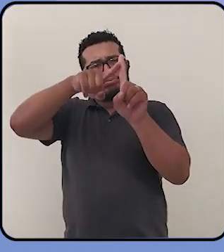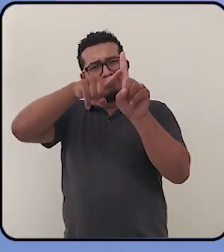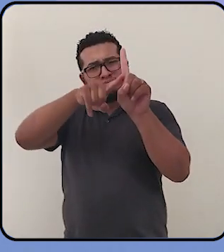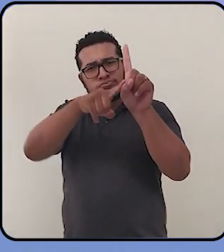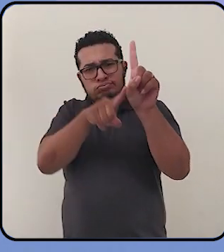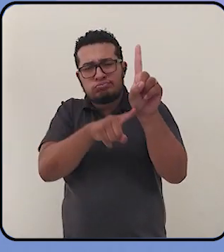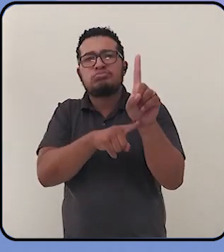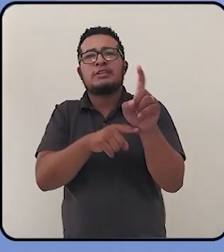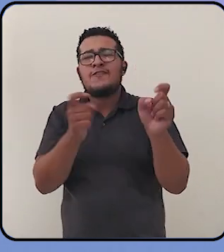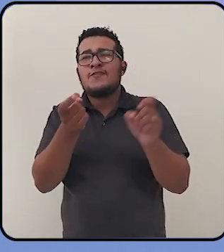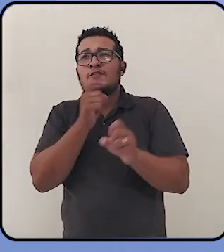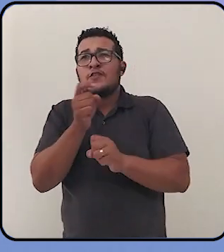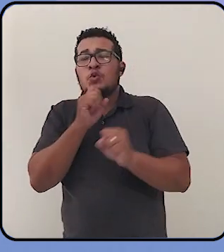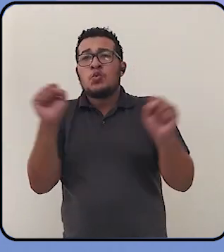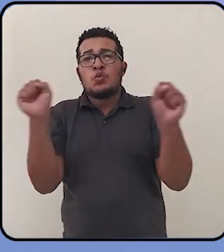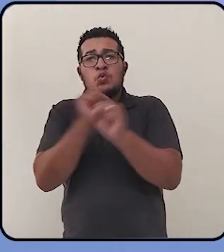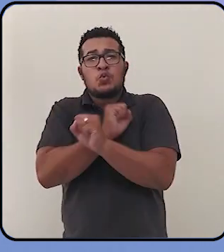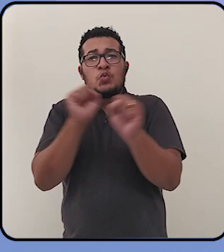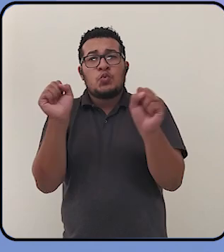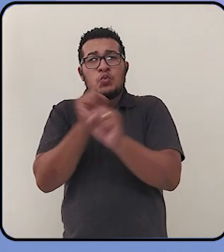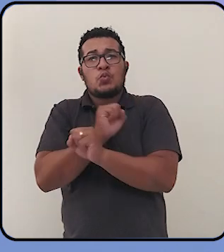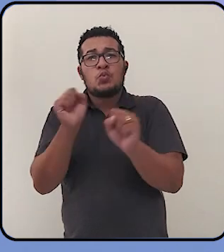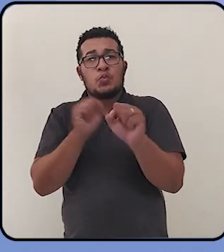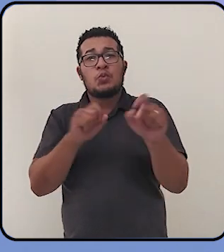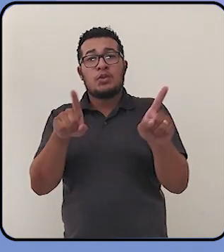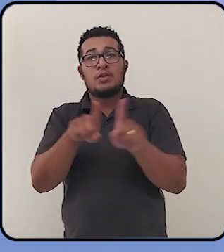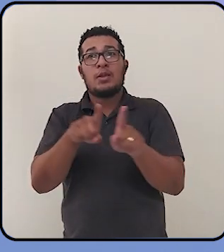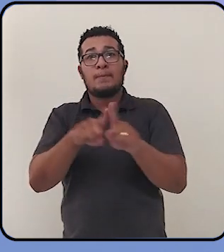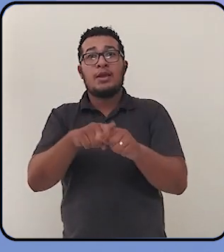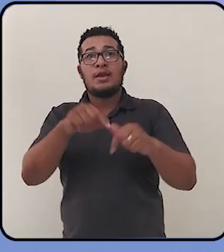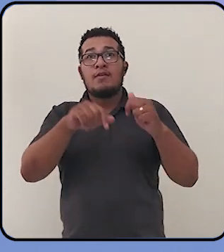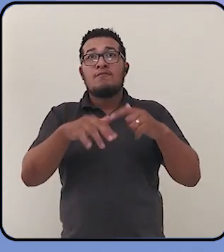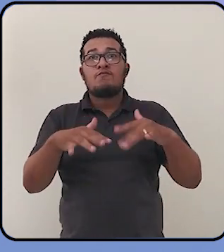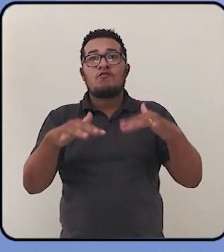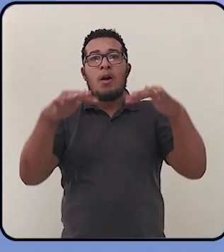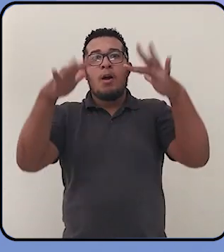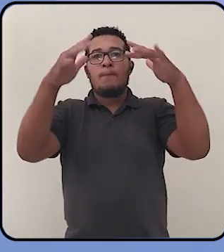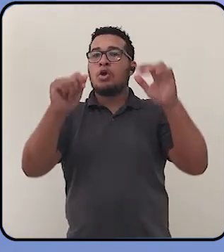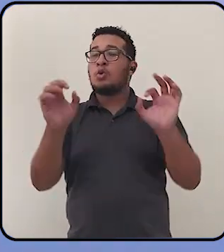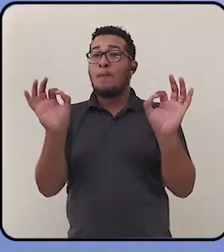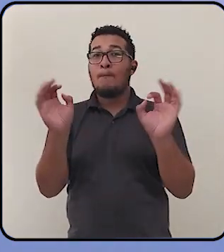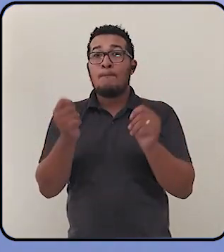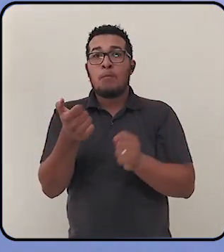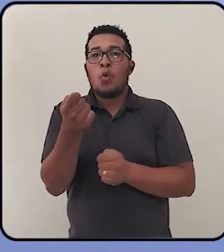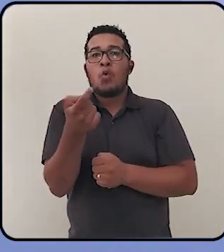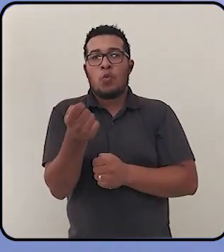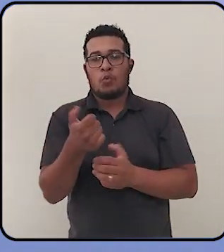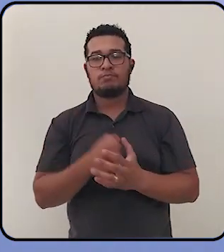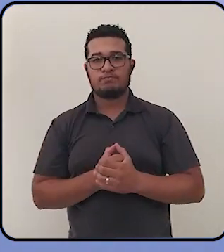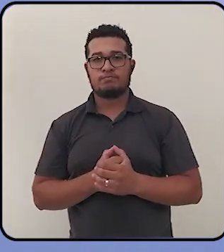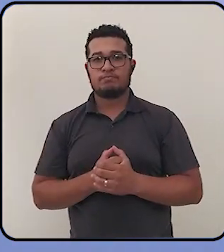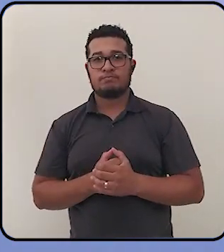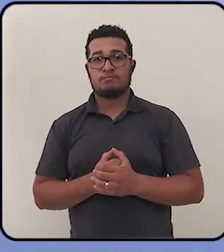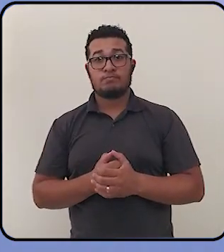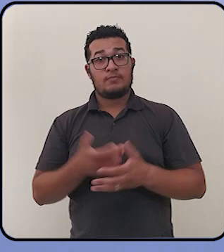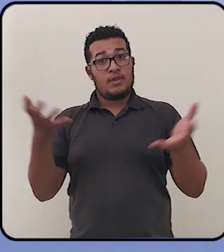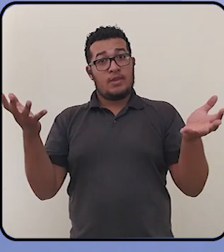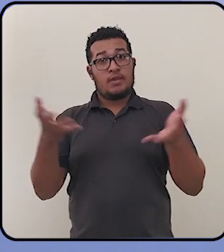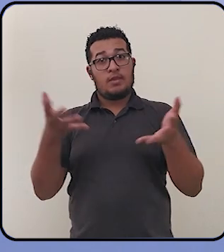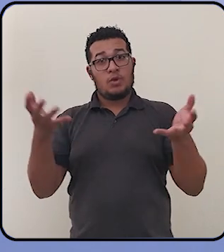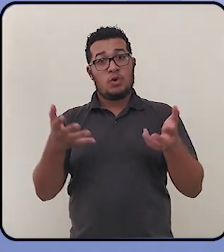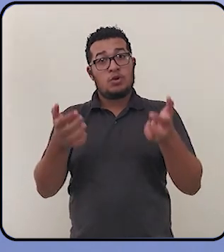temperaturas e os menores índices pluviométricos. Agora, nós vamos para o